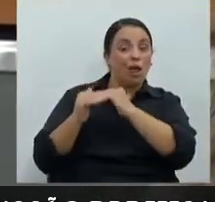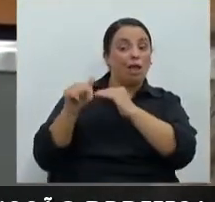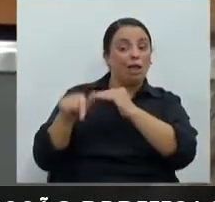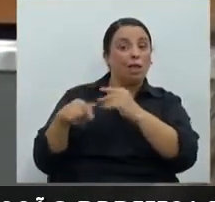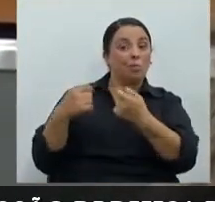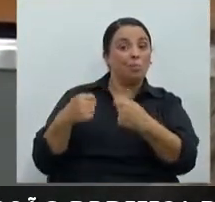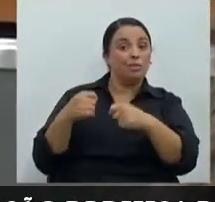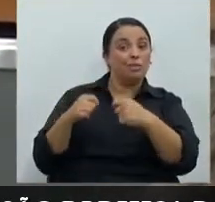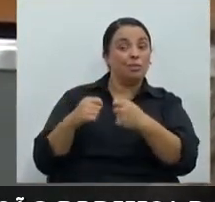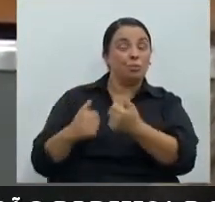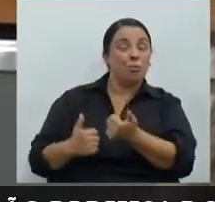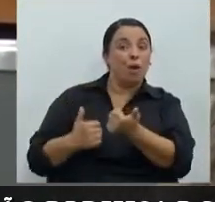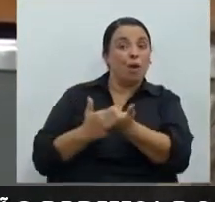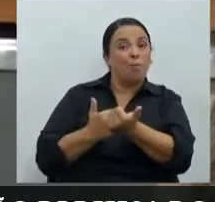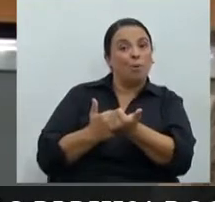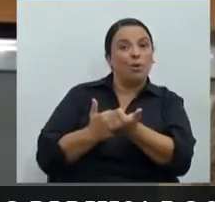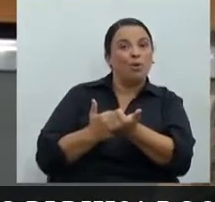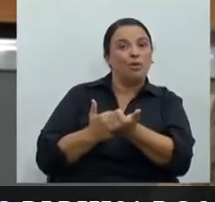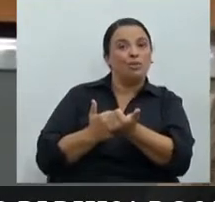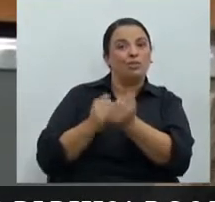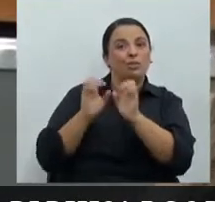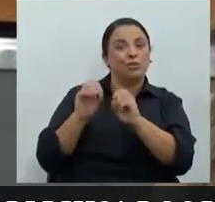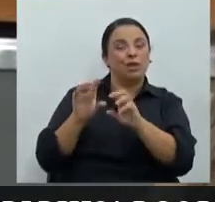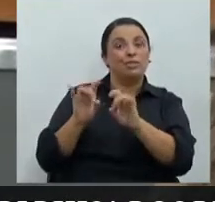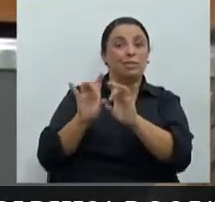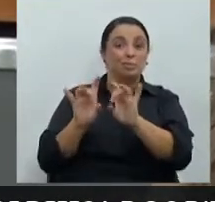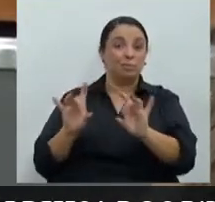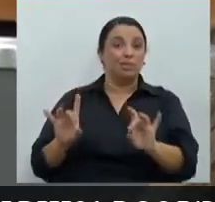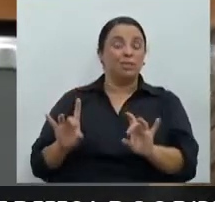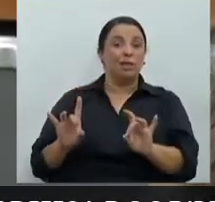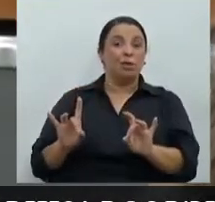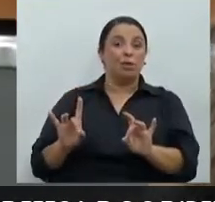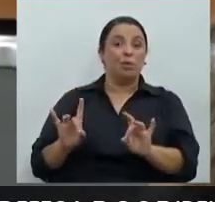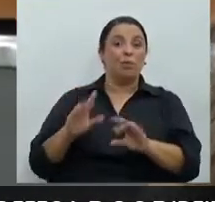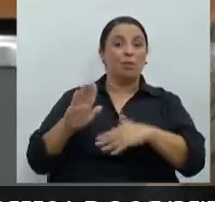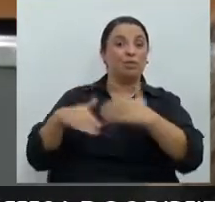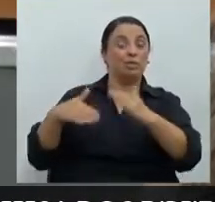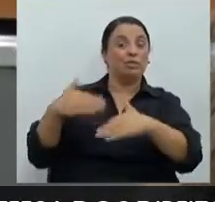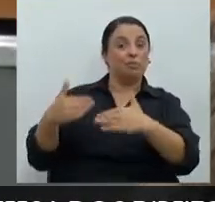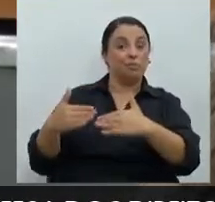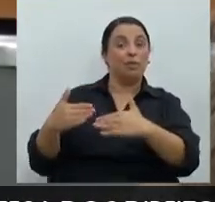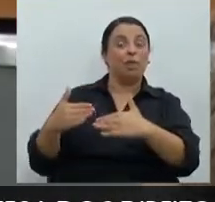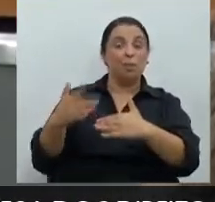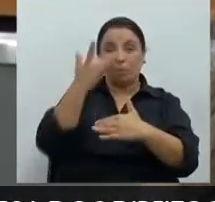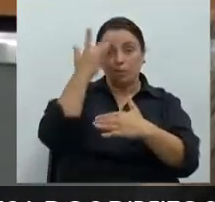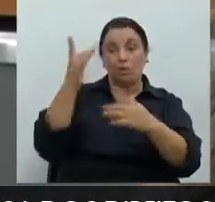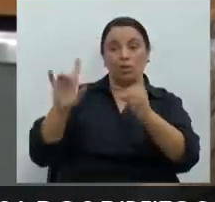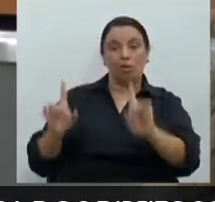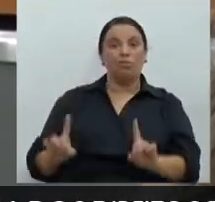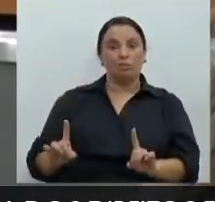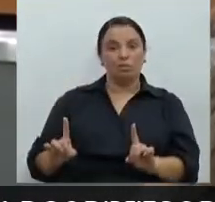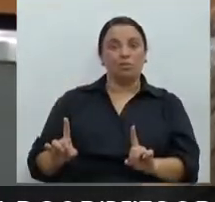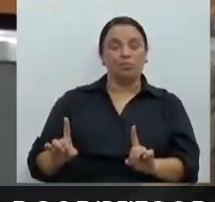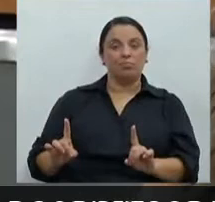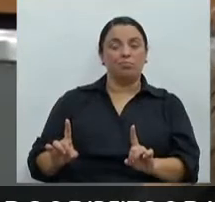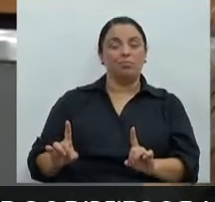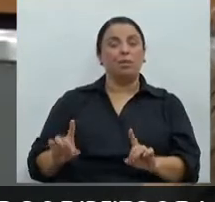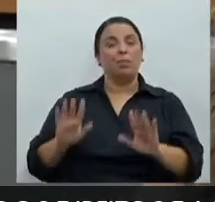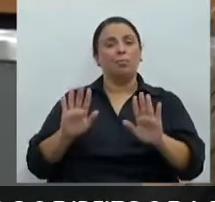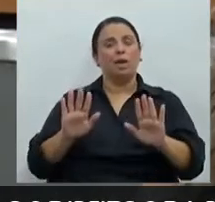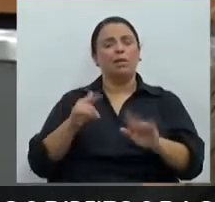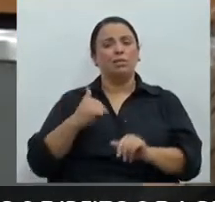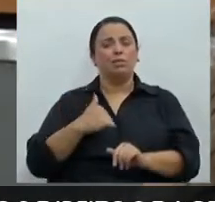de um apoio educacional especializado para o desenvolvimento de pessoas com deficiência. E o que eu tô, assim,